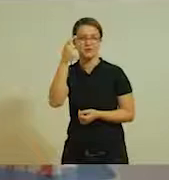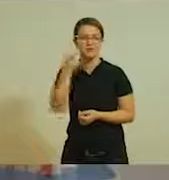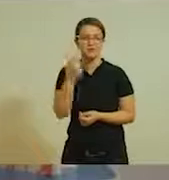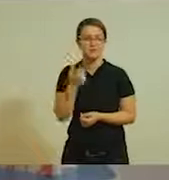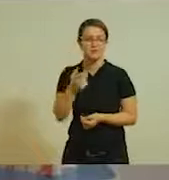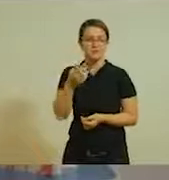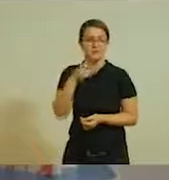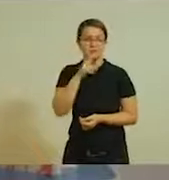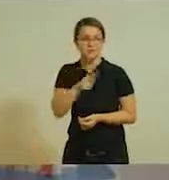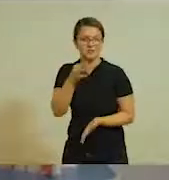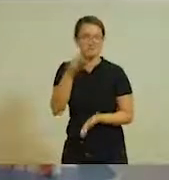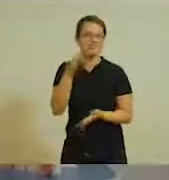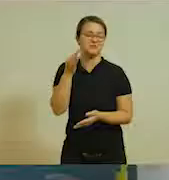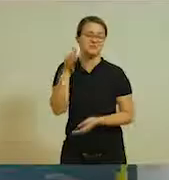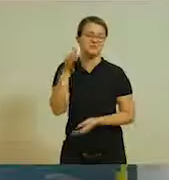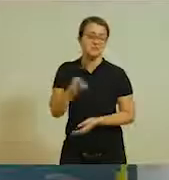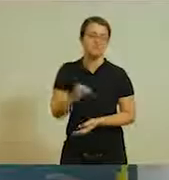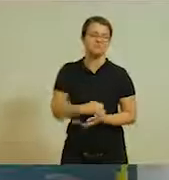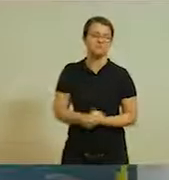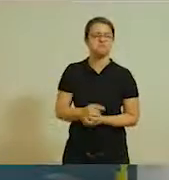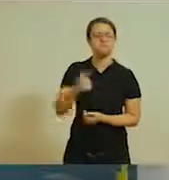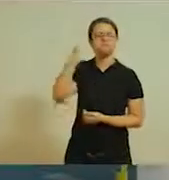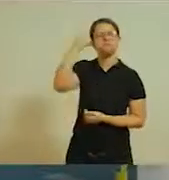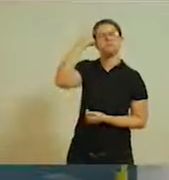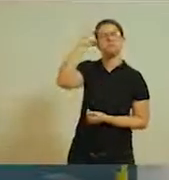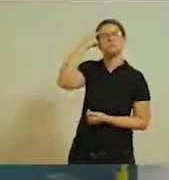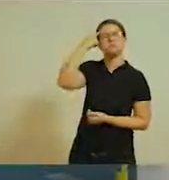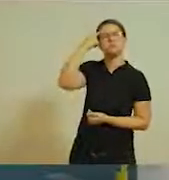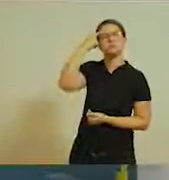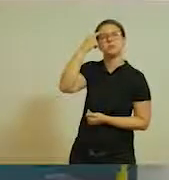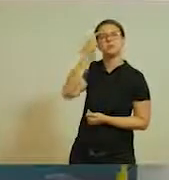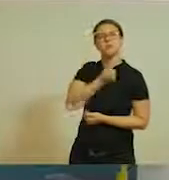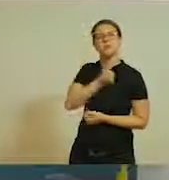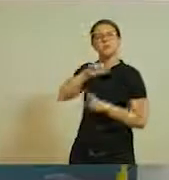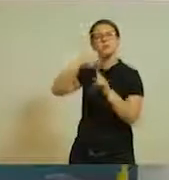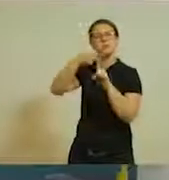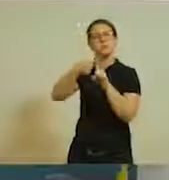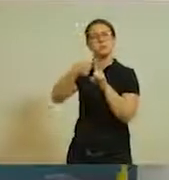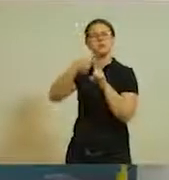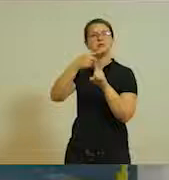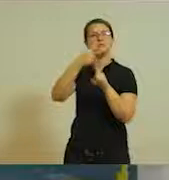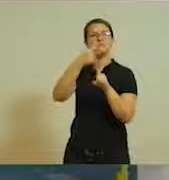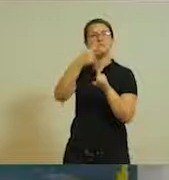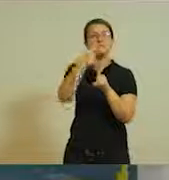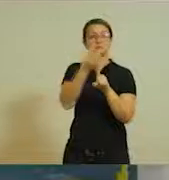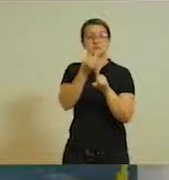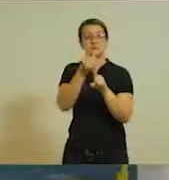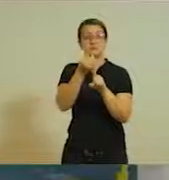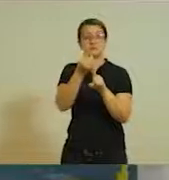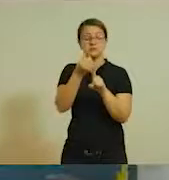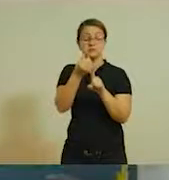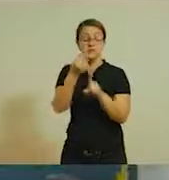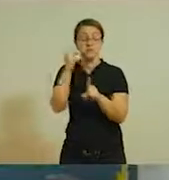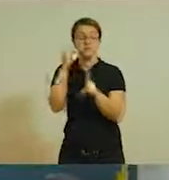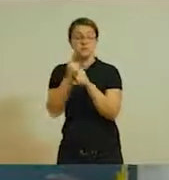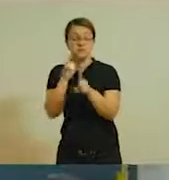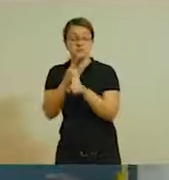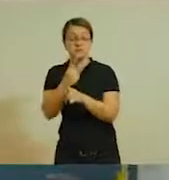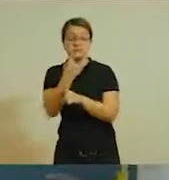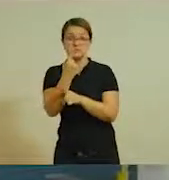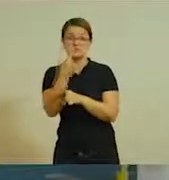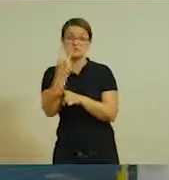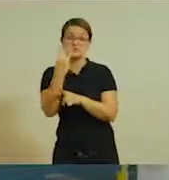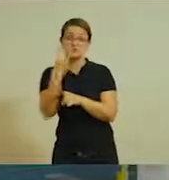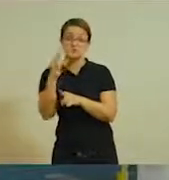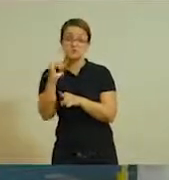Veja só o que ela está falando aqui. Pensei em um número, adicionei 26 e obtive o número